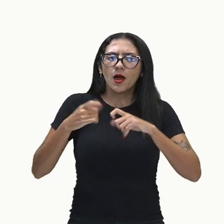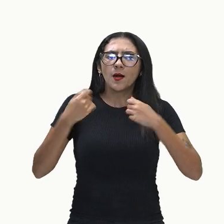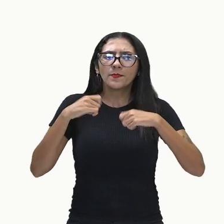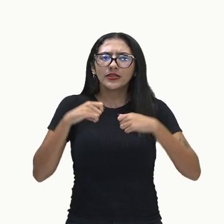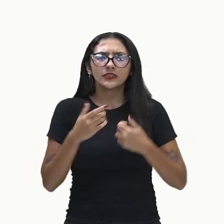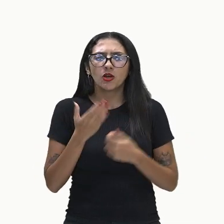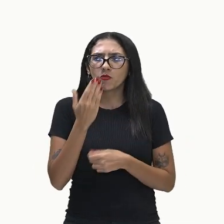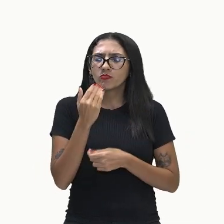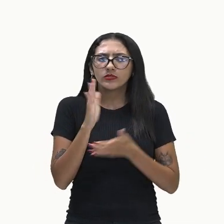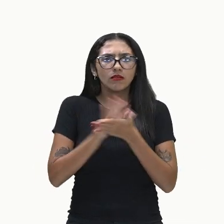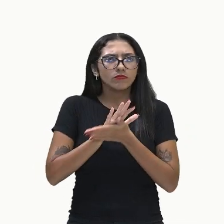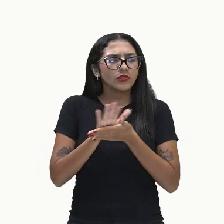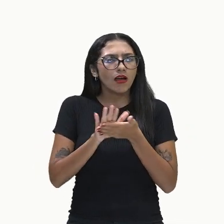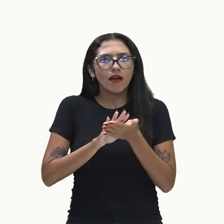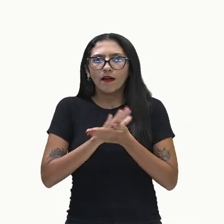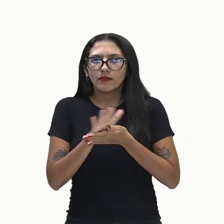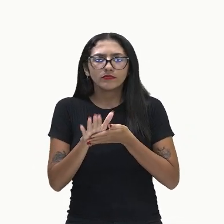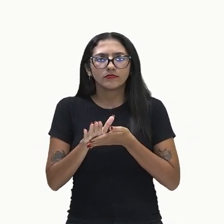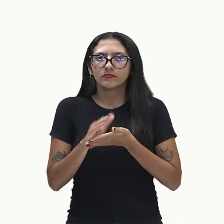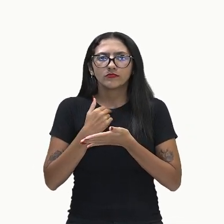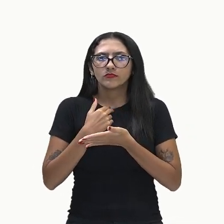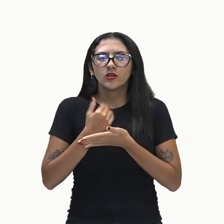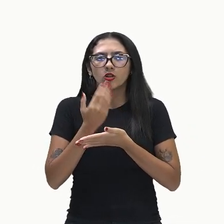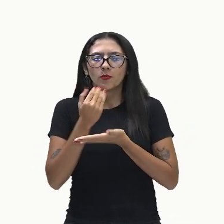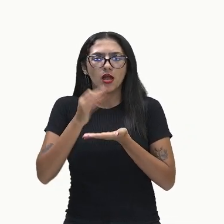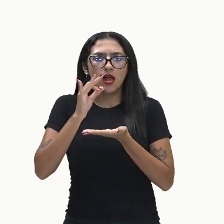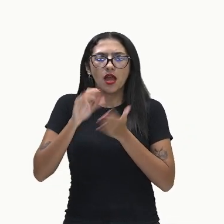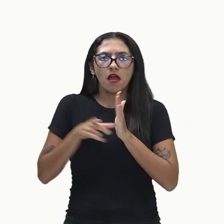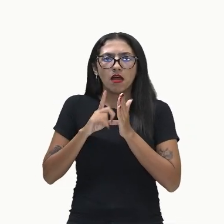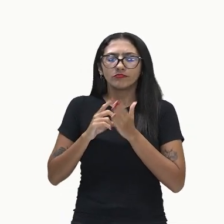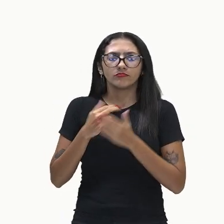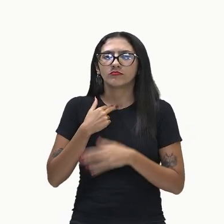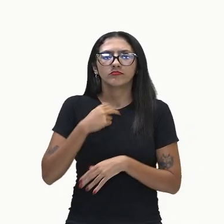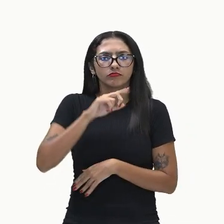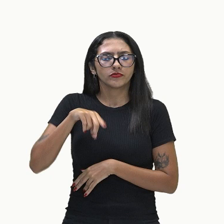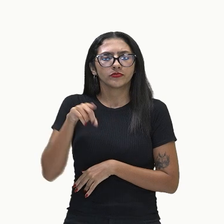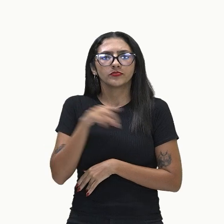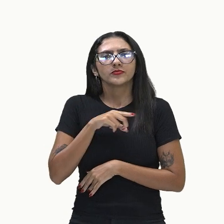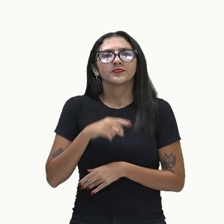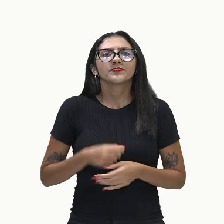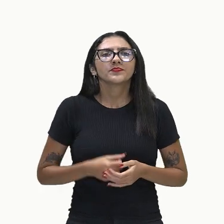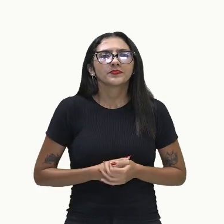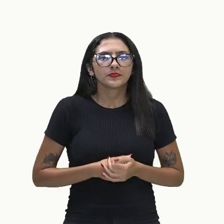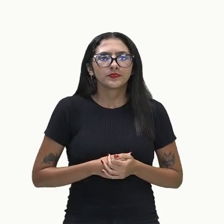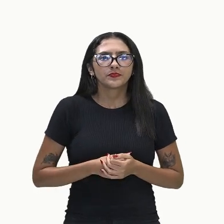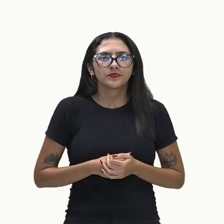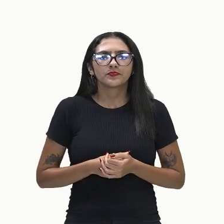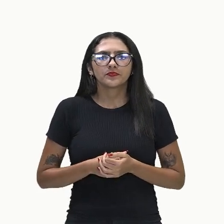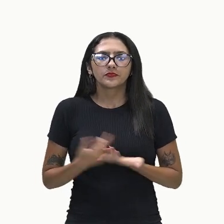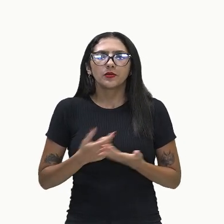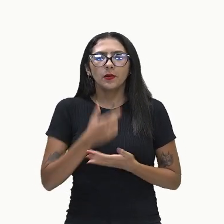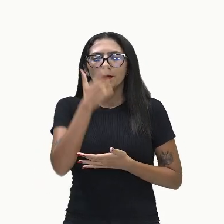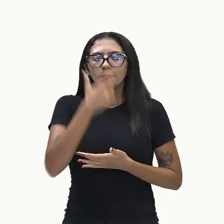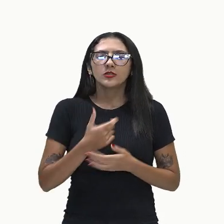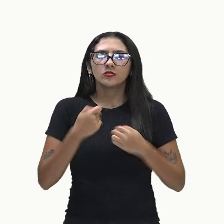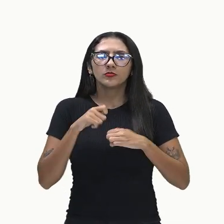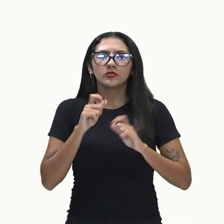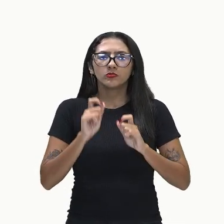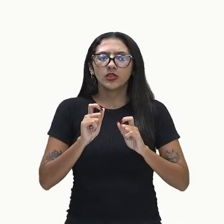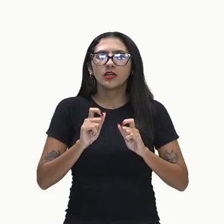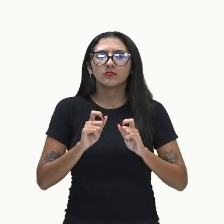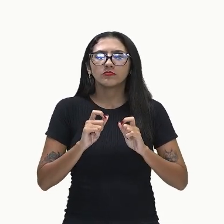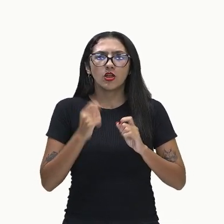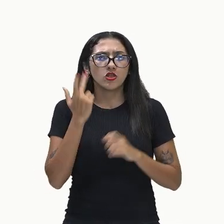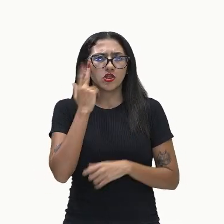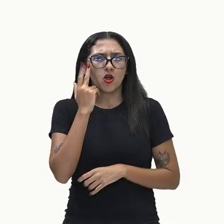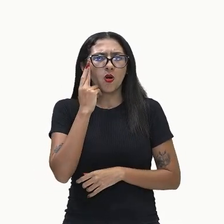pode não pode ter tomado café antes. Ela tem que ser uma pessoa normal, tem que ser abaixo de 100,